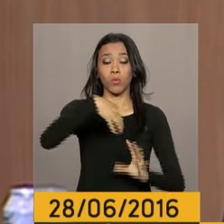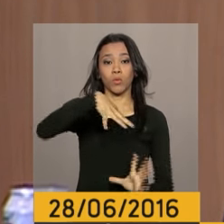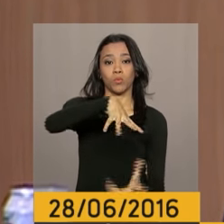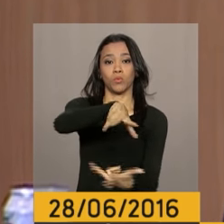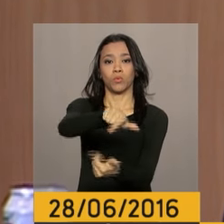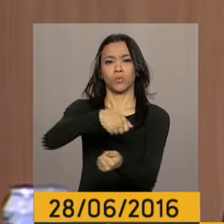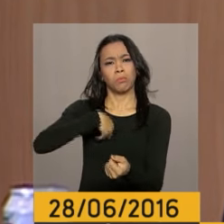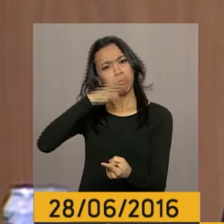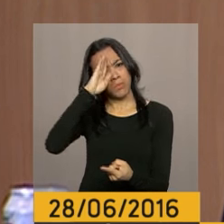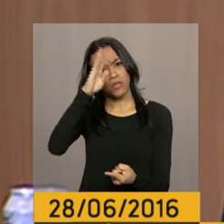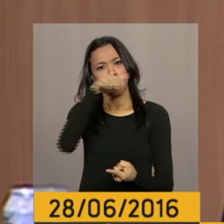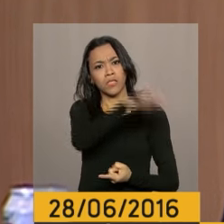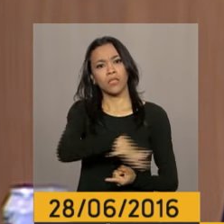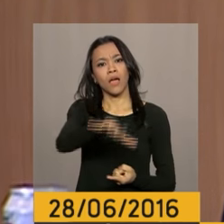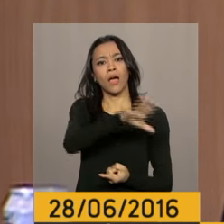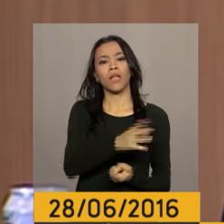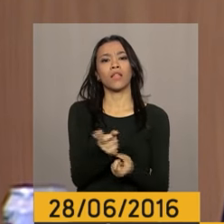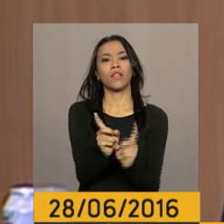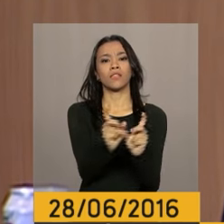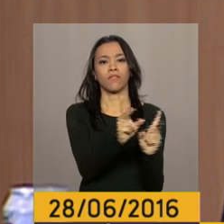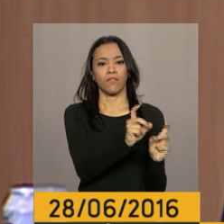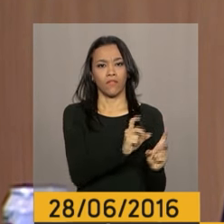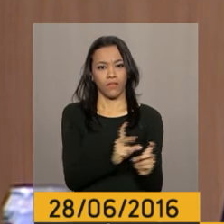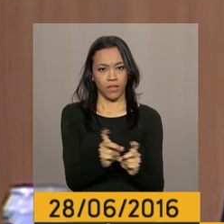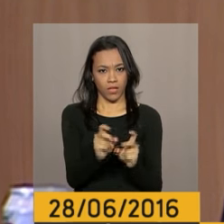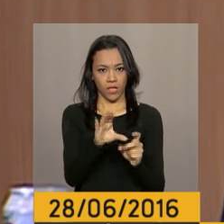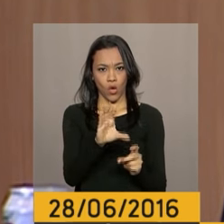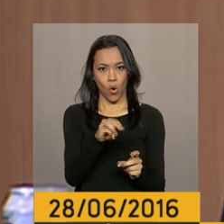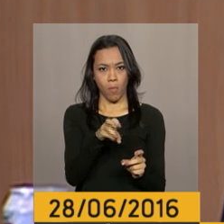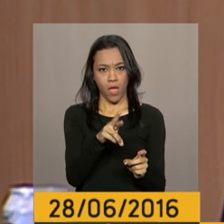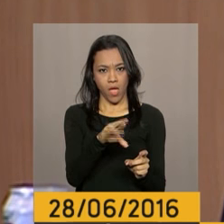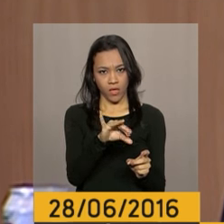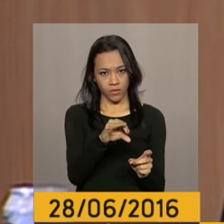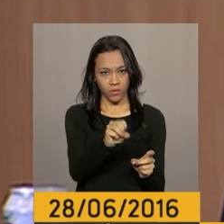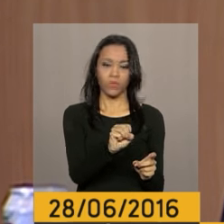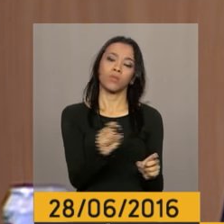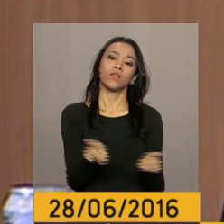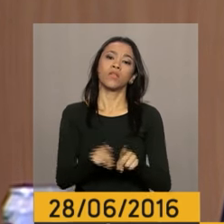principalmente no comércio e no crescimento global.